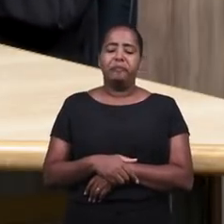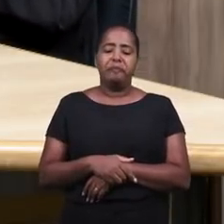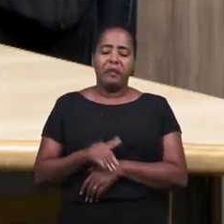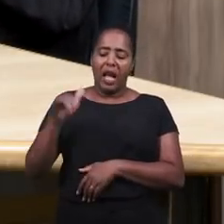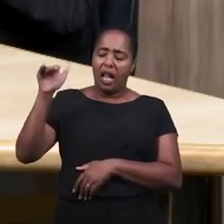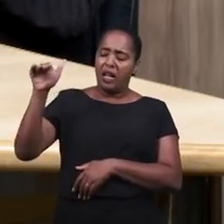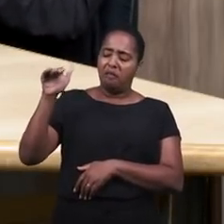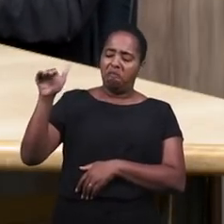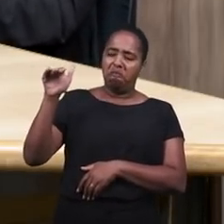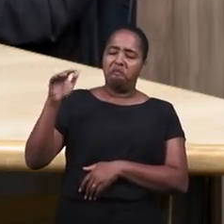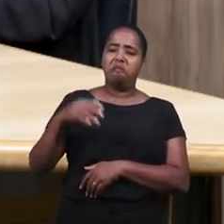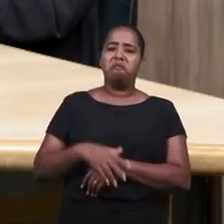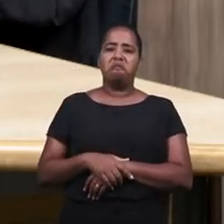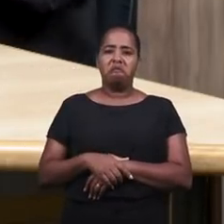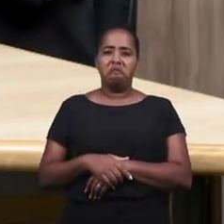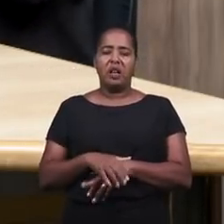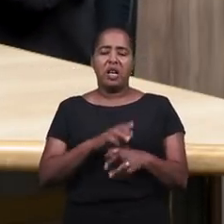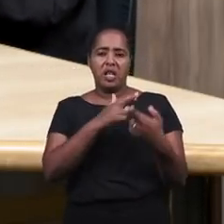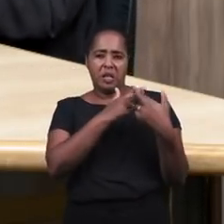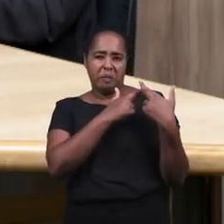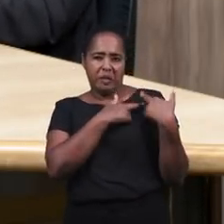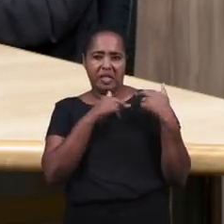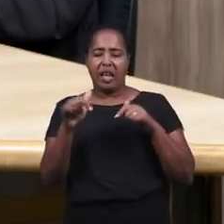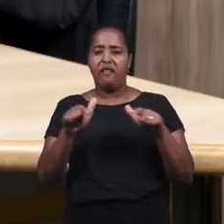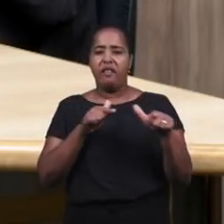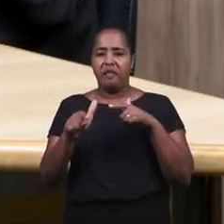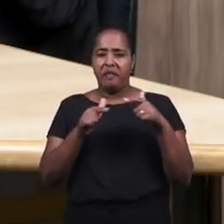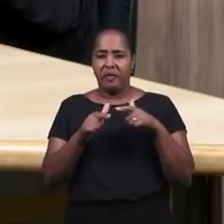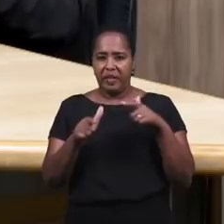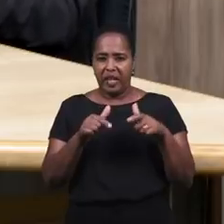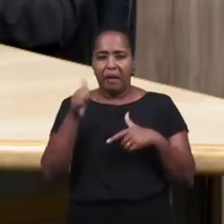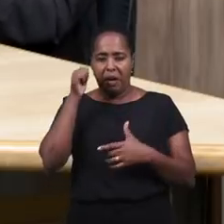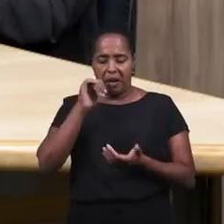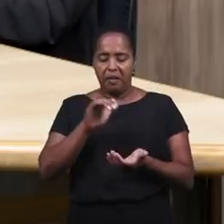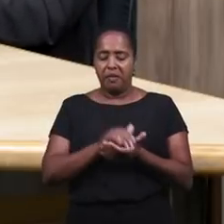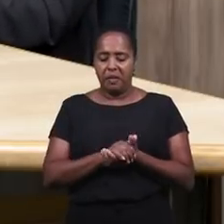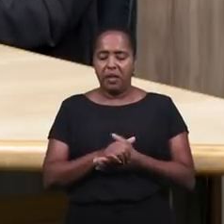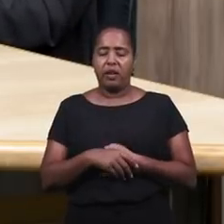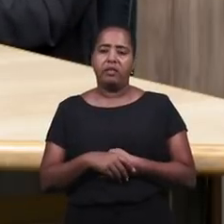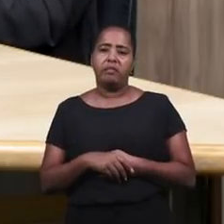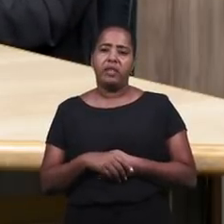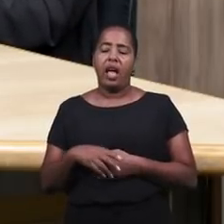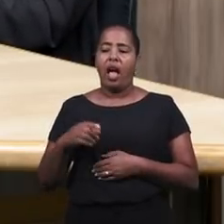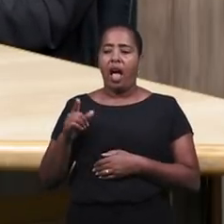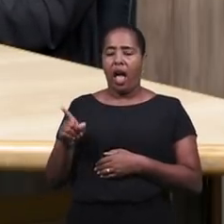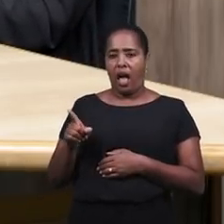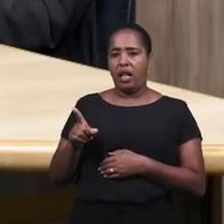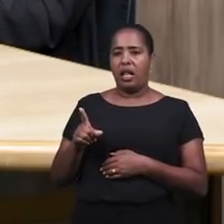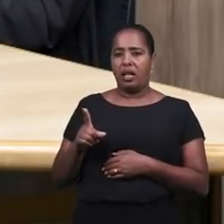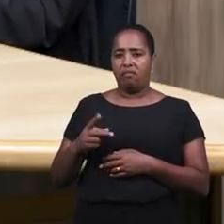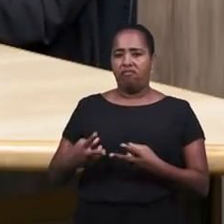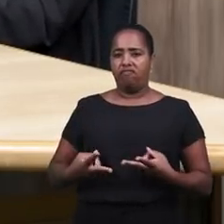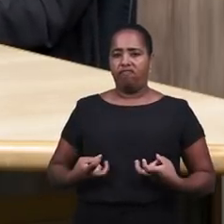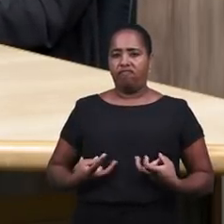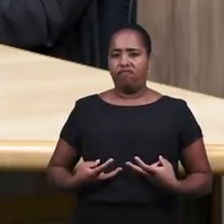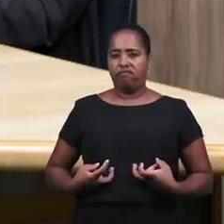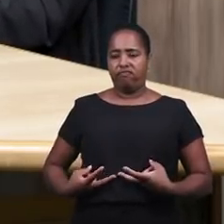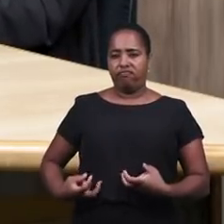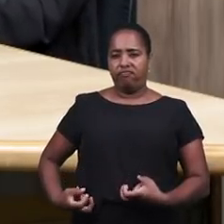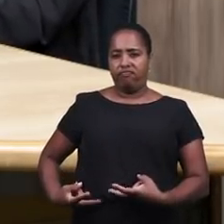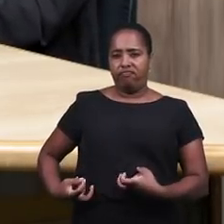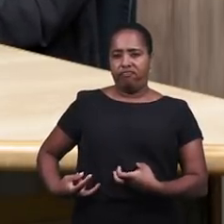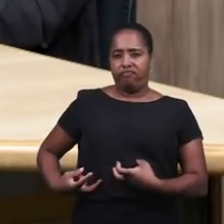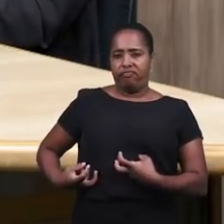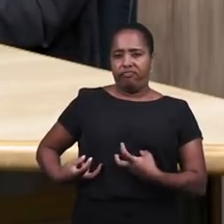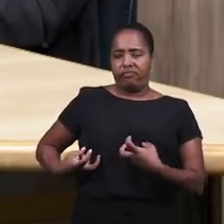era uma criatura meiguíssima à frente do trabalho de senhora. Foi a primeira liderança do trabalho de senhora. Ela foi acometida de um câncer